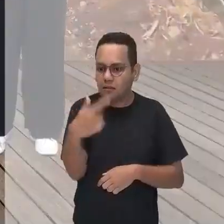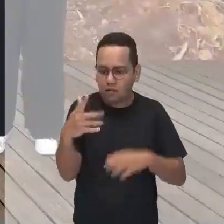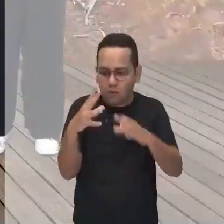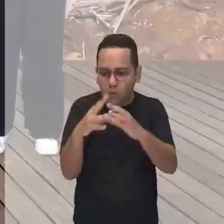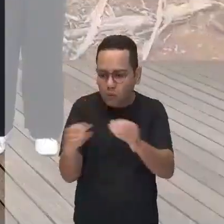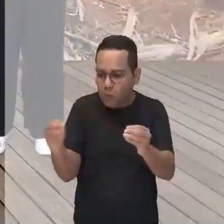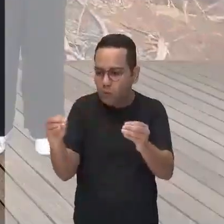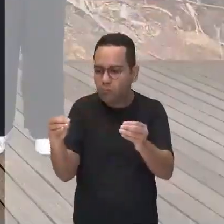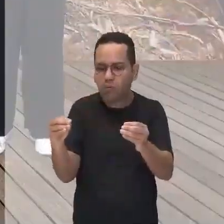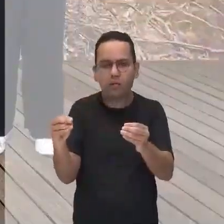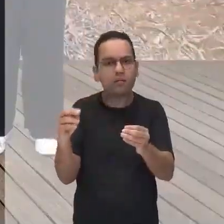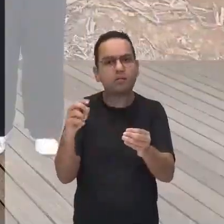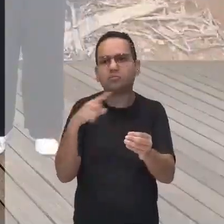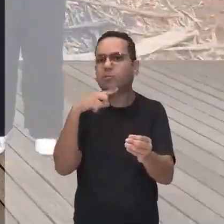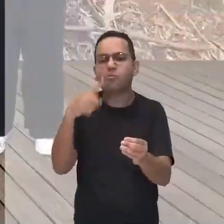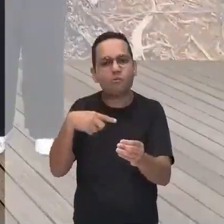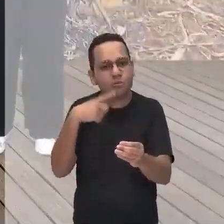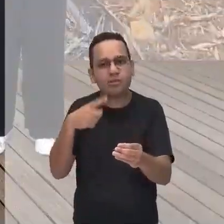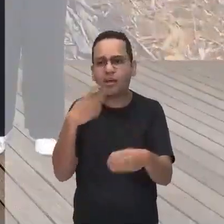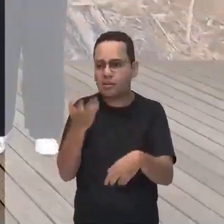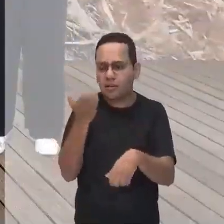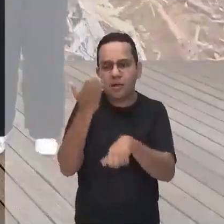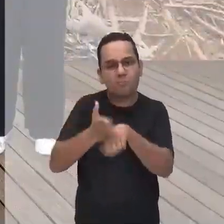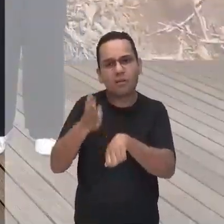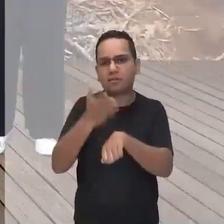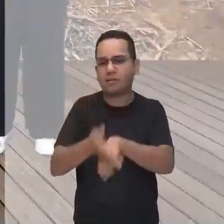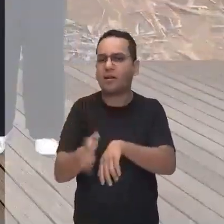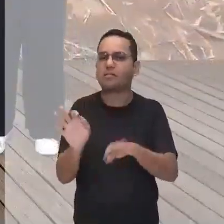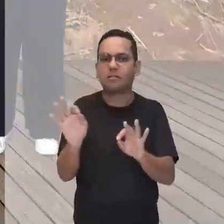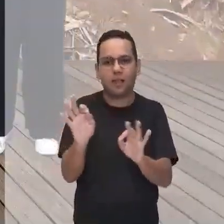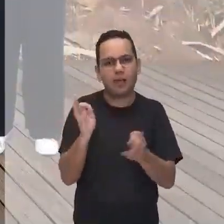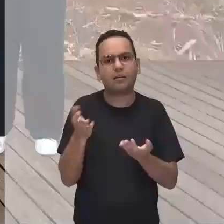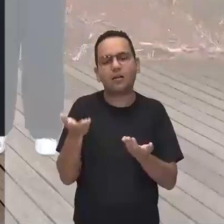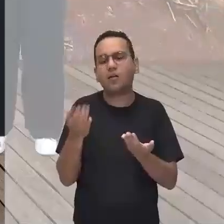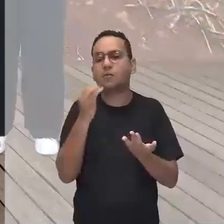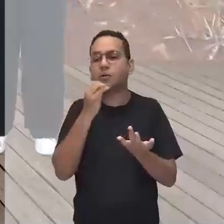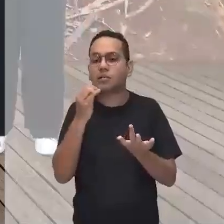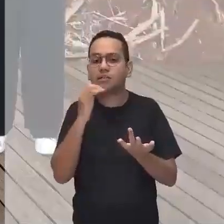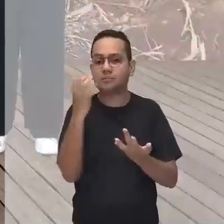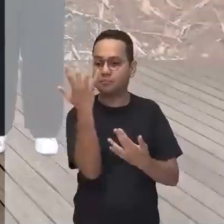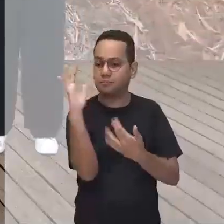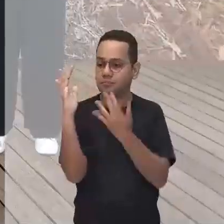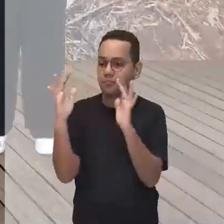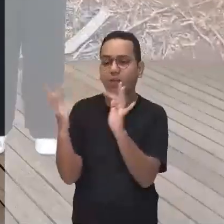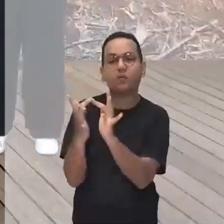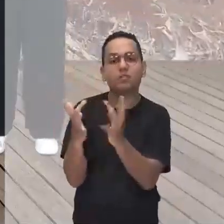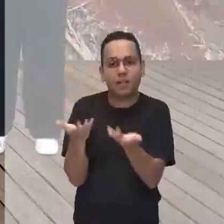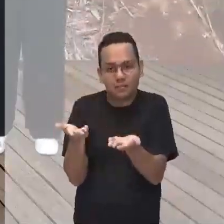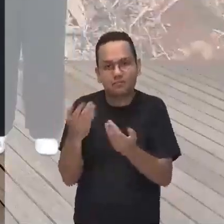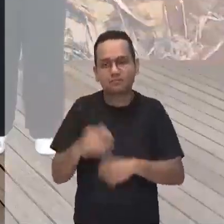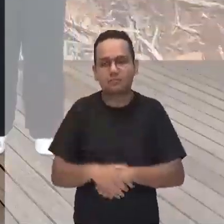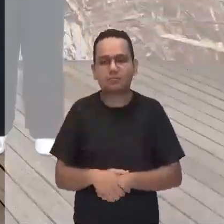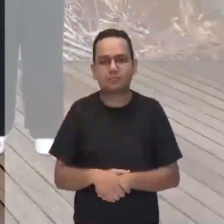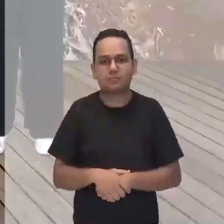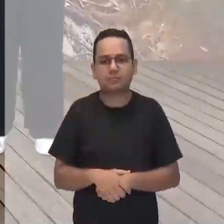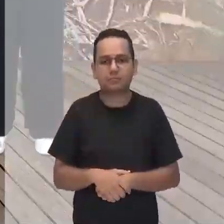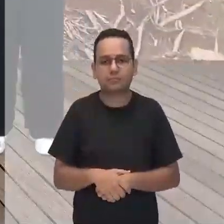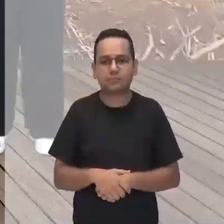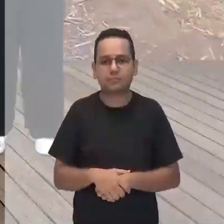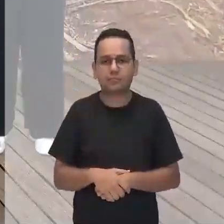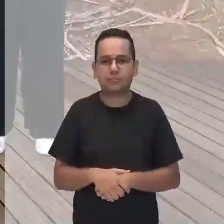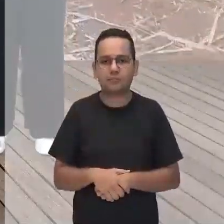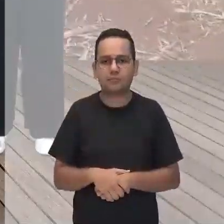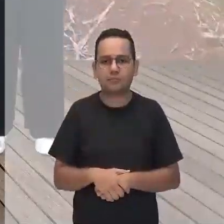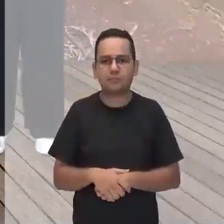possibilidade de fazer essas práticas, de realizar essas práticas de contato, né, com a natureza. Então, a gente vai deixar de